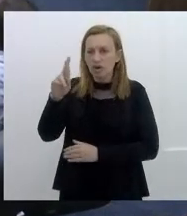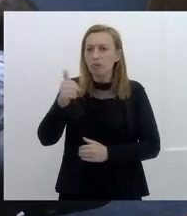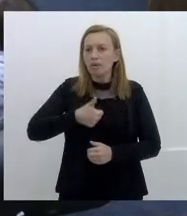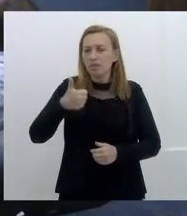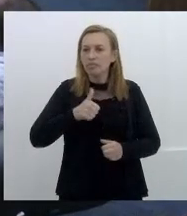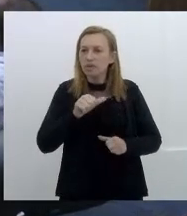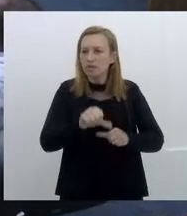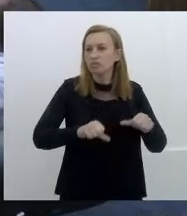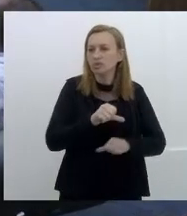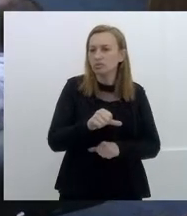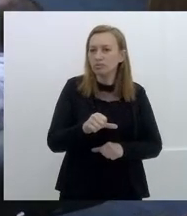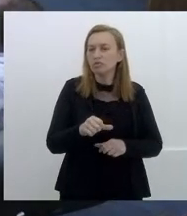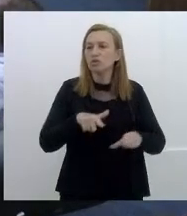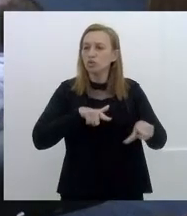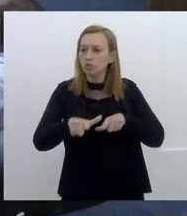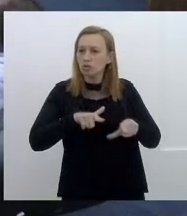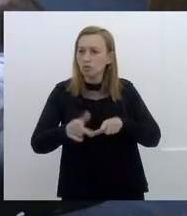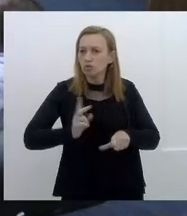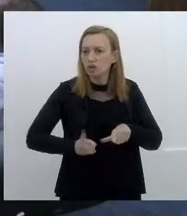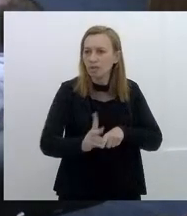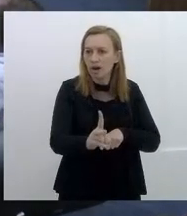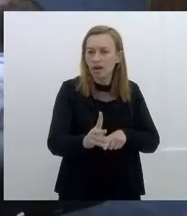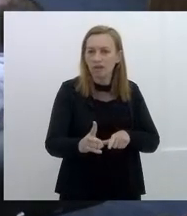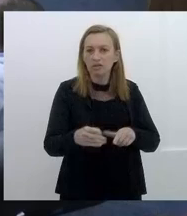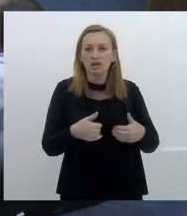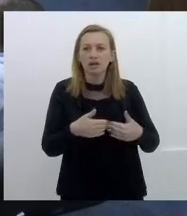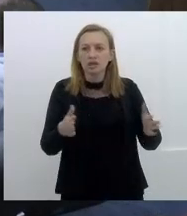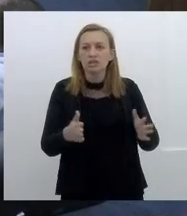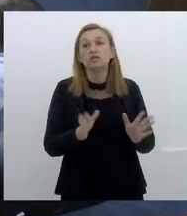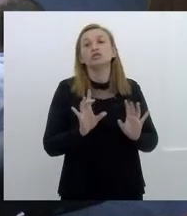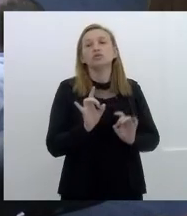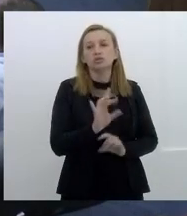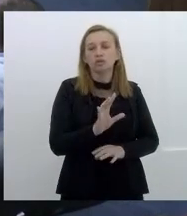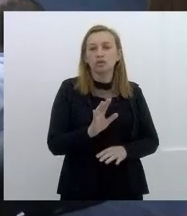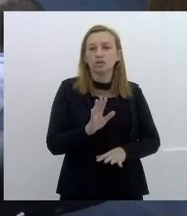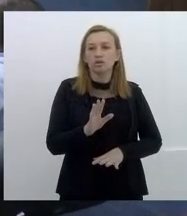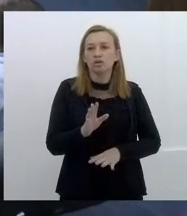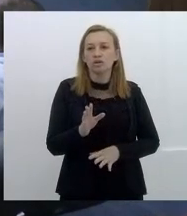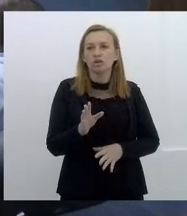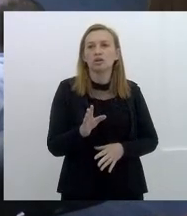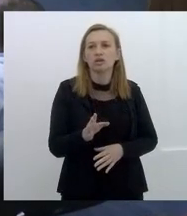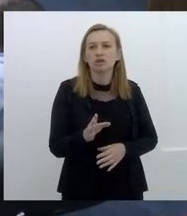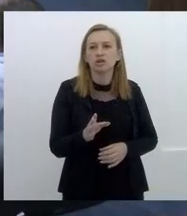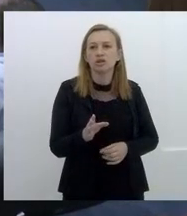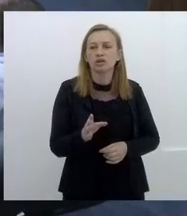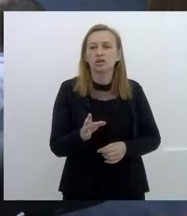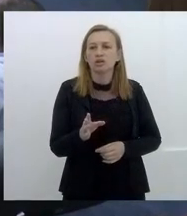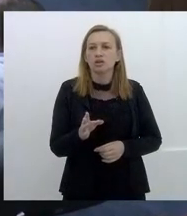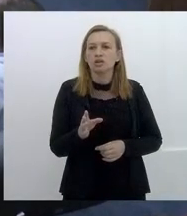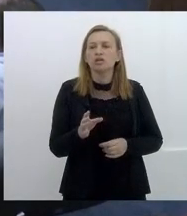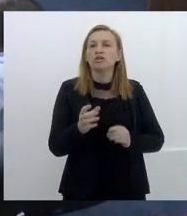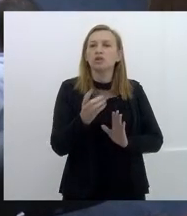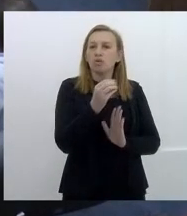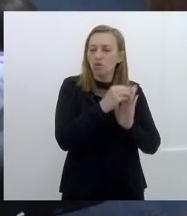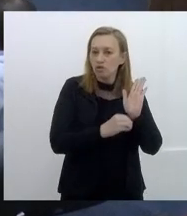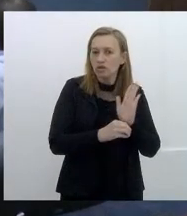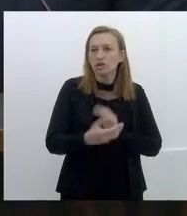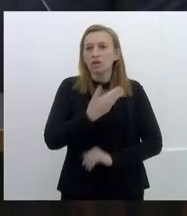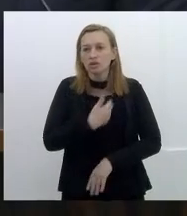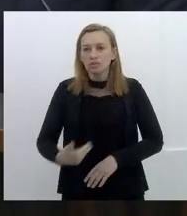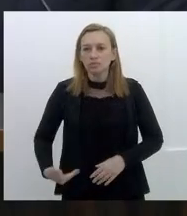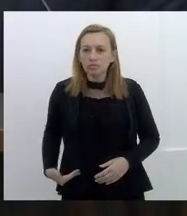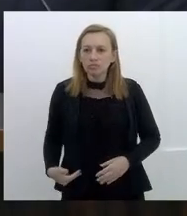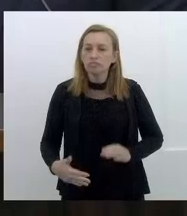a gente continue trabalho de forma aberta e que outras mudanças venham só que uma vez definido aqui que se viram através de ofício do governo